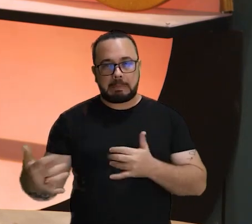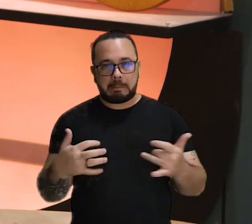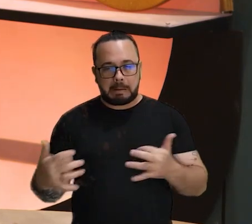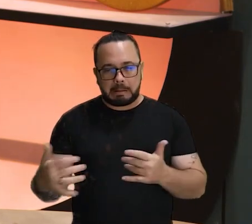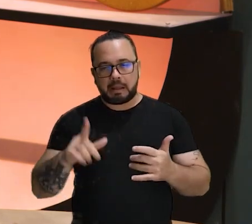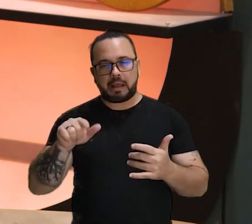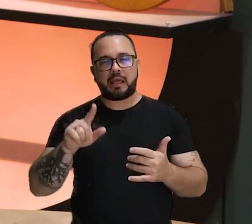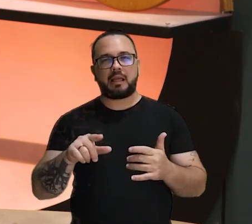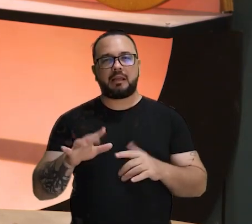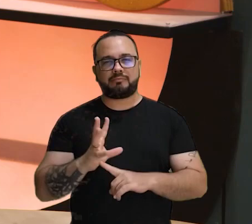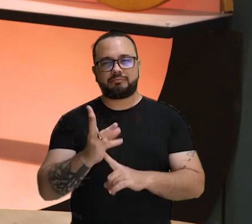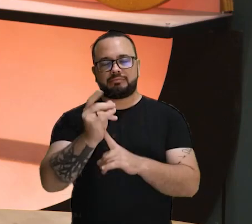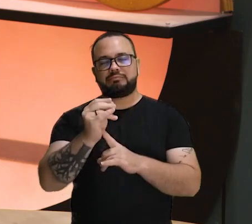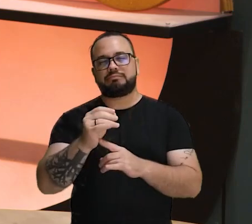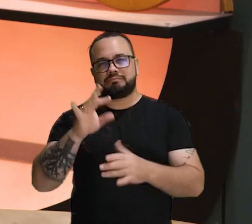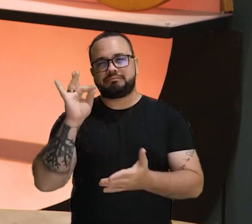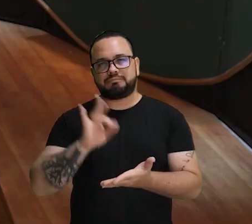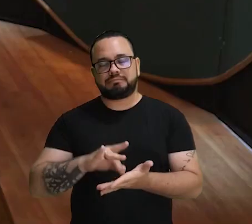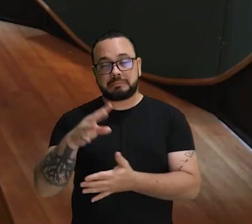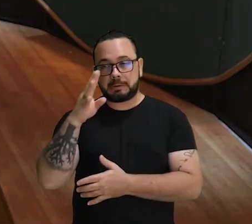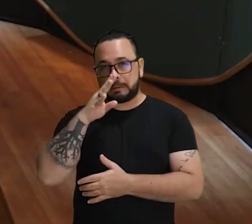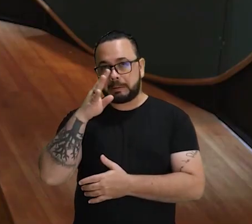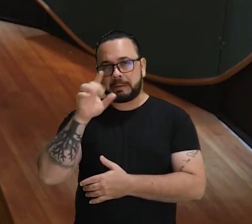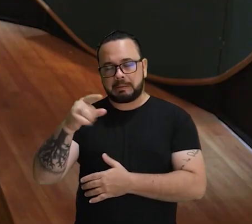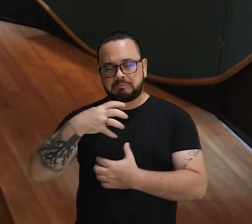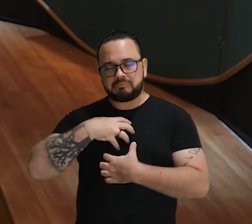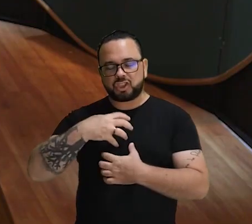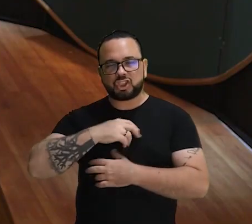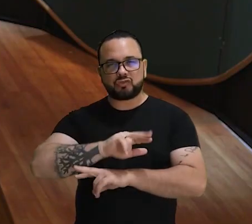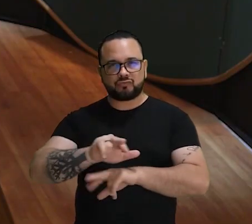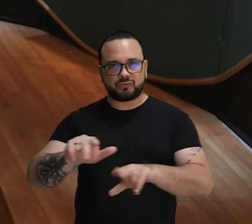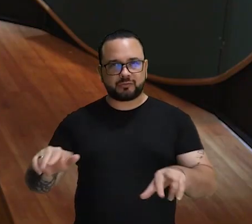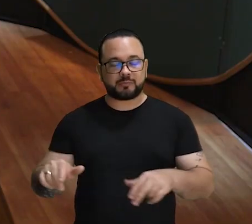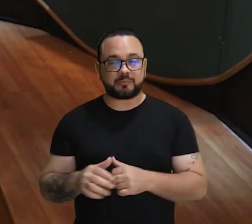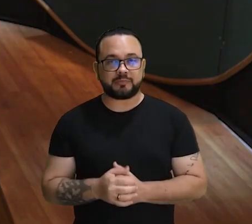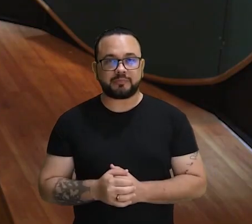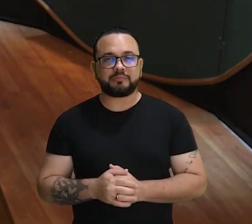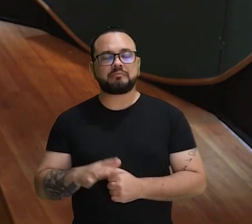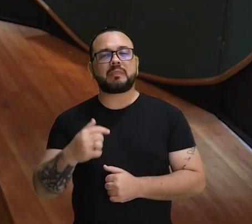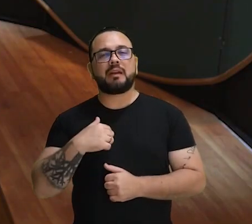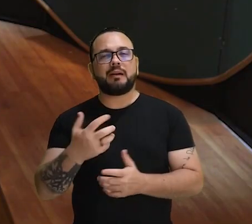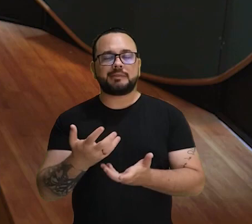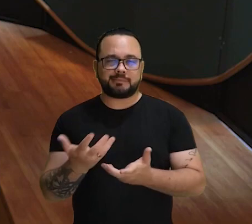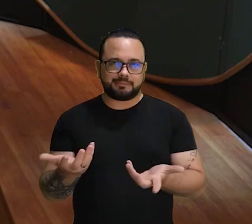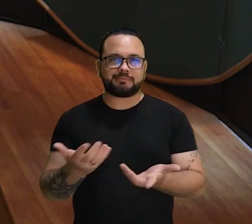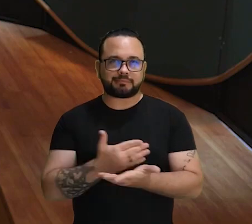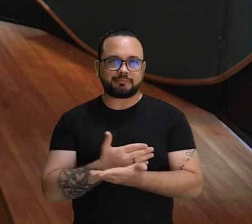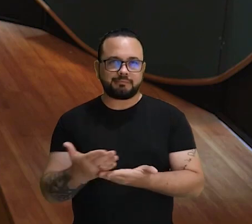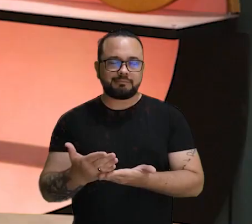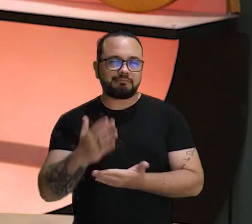Sanfoneira. É uma artista completa. Eu admiro muito todas as suas facetas na música. E aí eu queria já